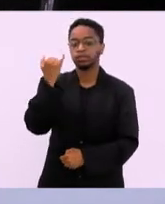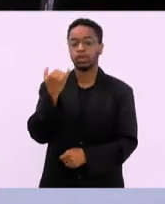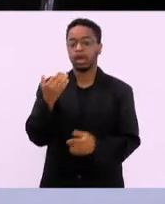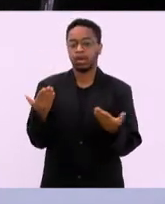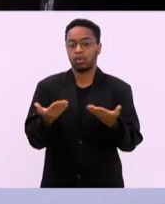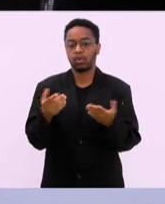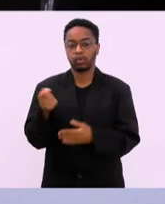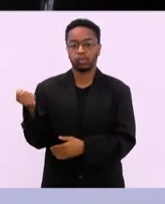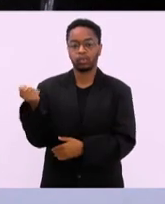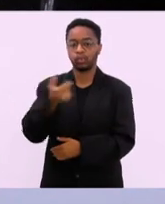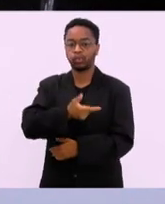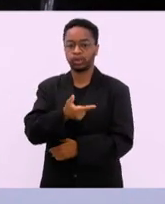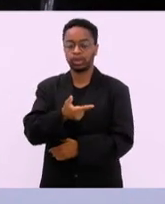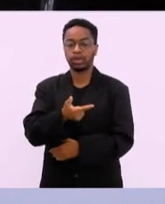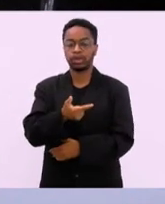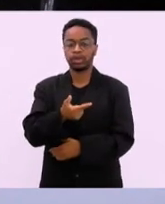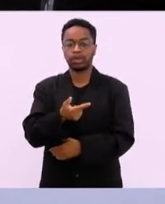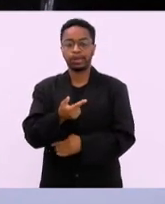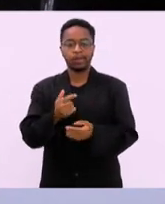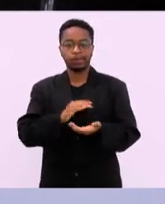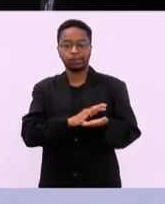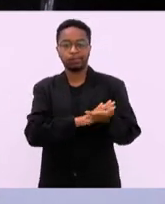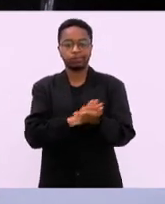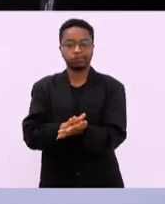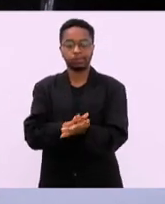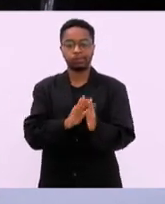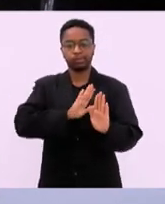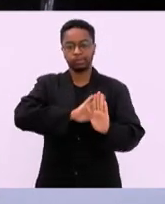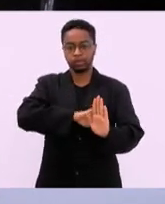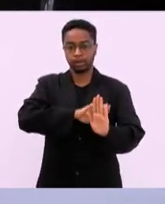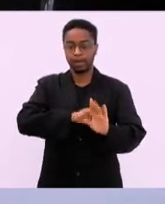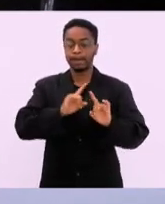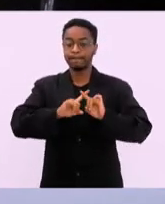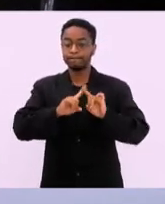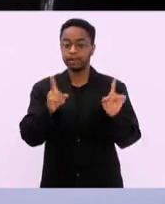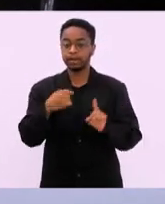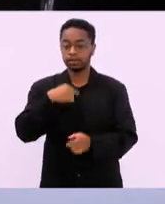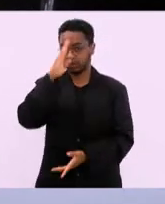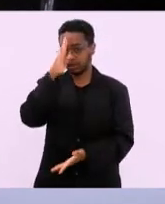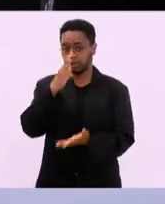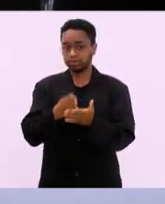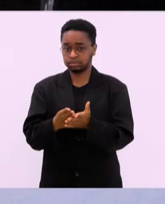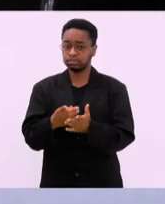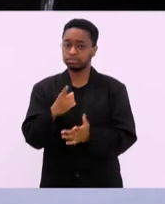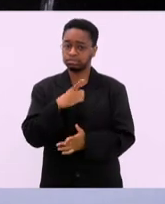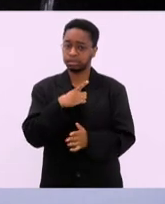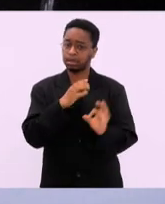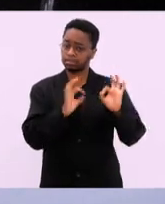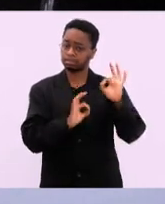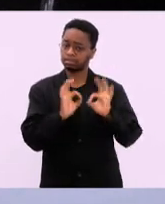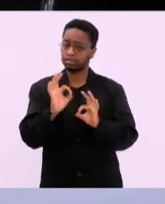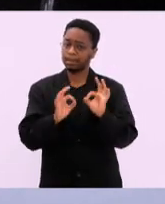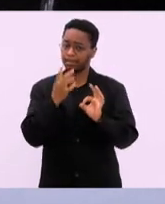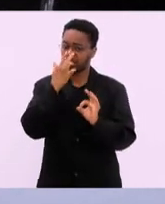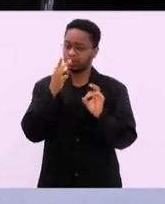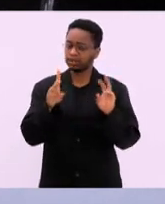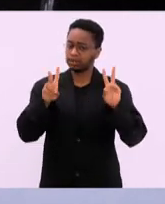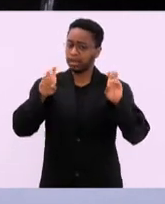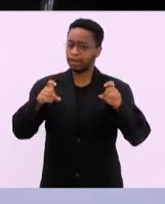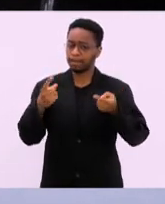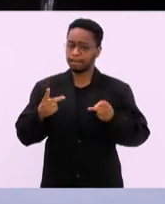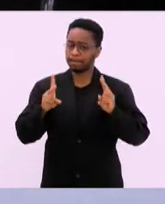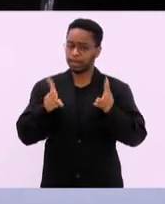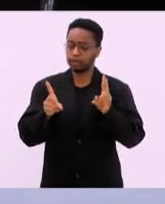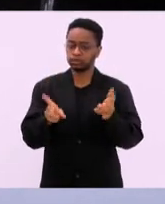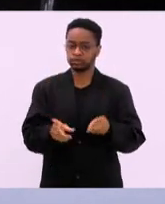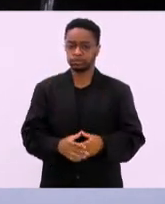que a intolerância ideológica. Mas acho que há uma sofisticação sobre o mesmo tema. Perfeito. Deputado doutor Serginho.